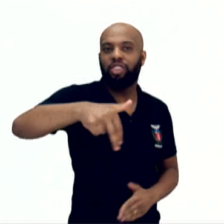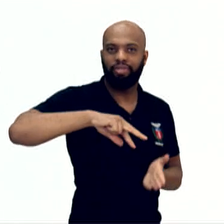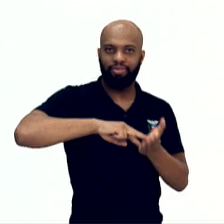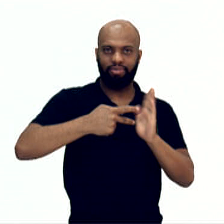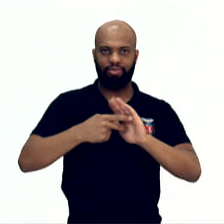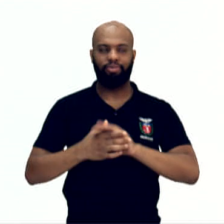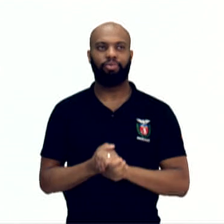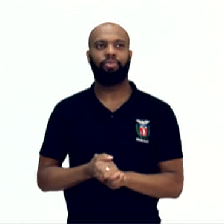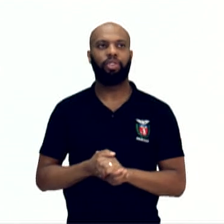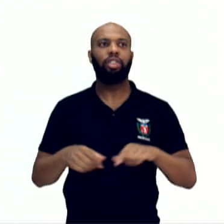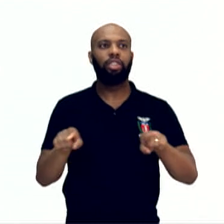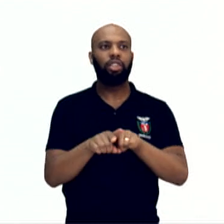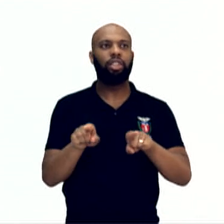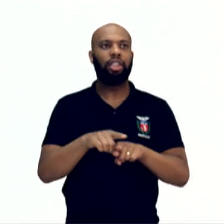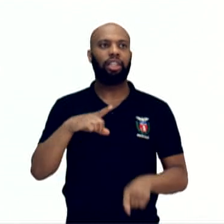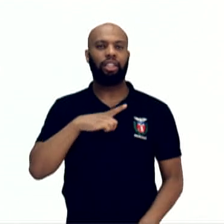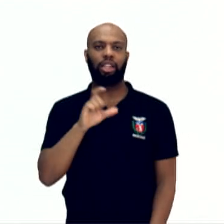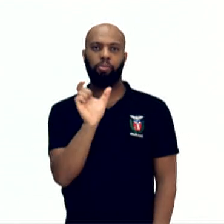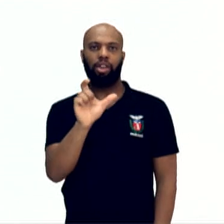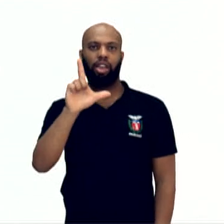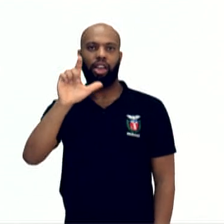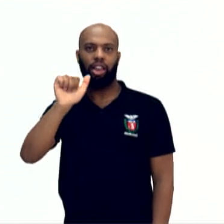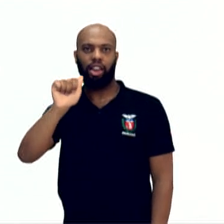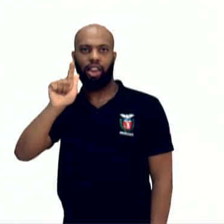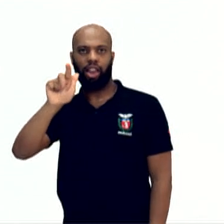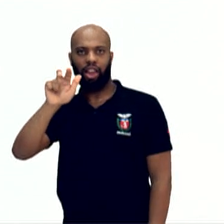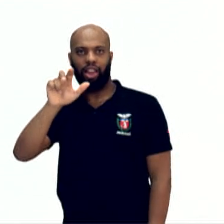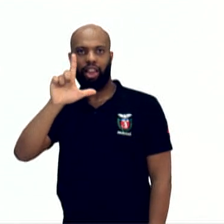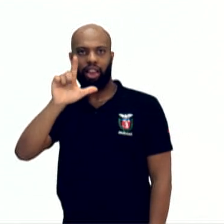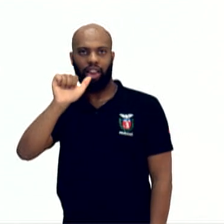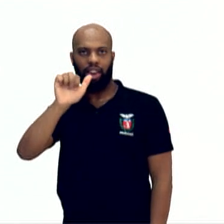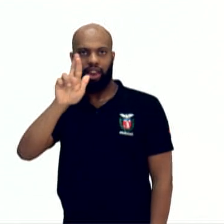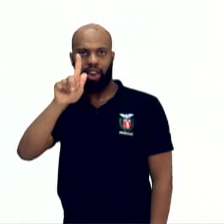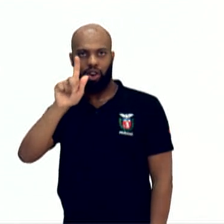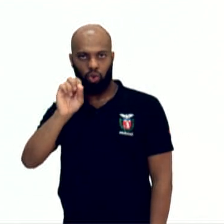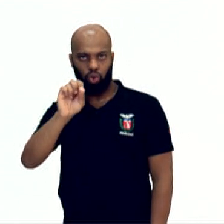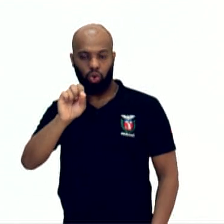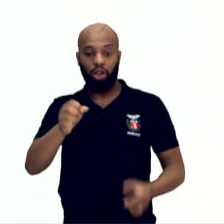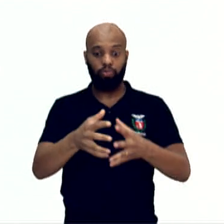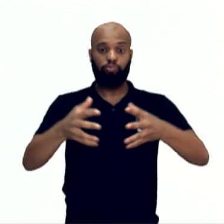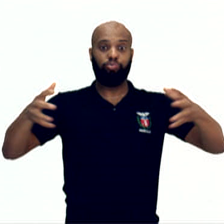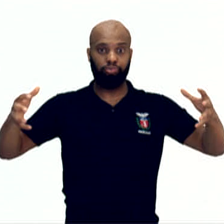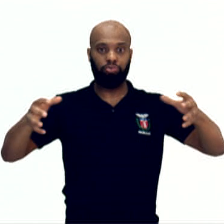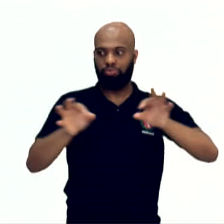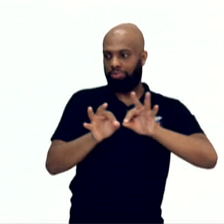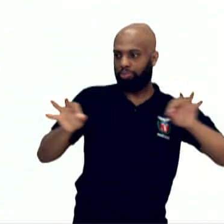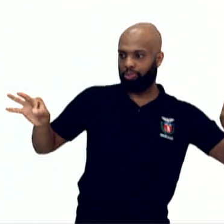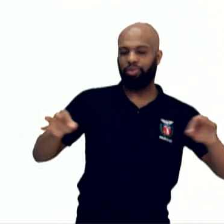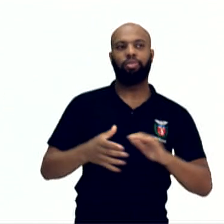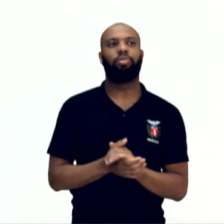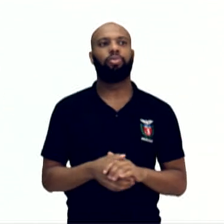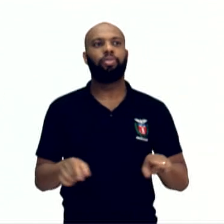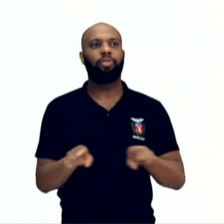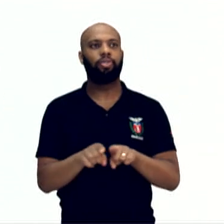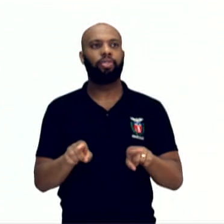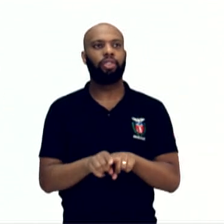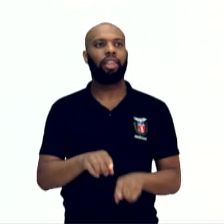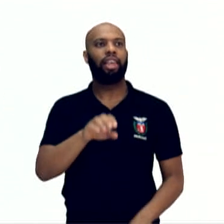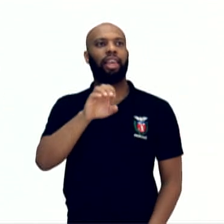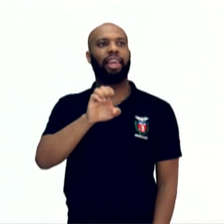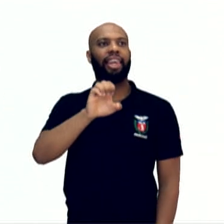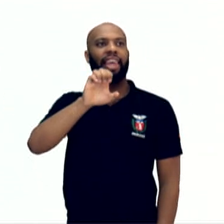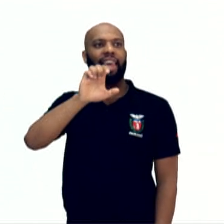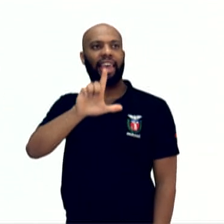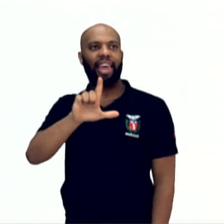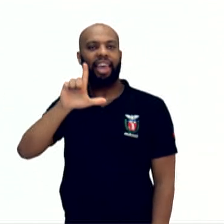a palavrinha largo, que vai aparecer para nós como adjetivo, algo comprido. El lenguaje, olha como muda, em português,